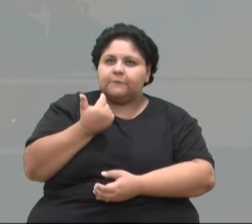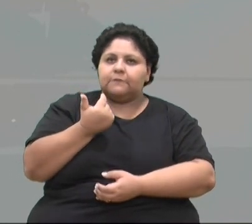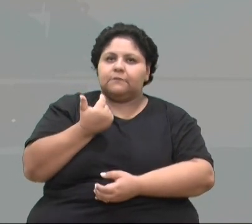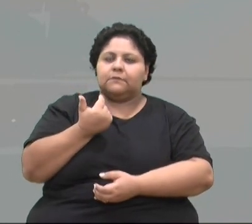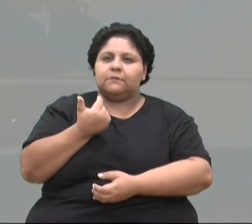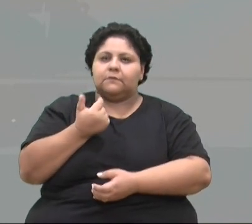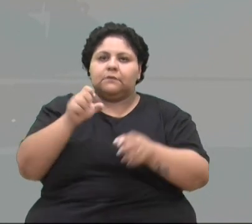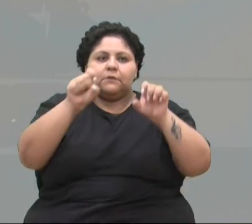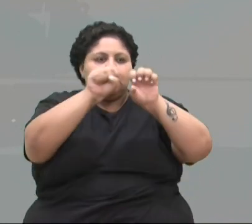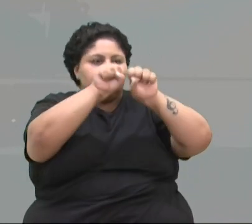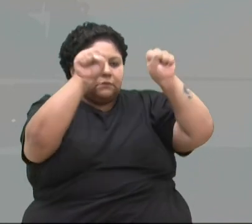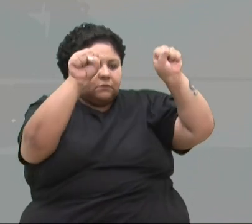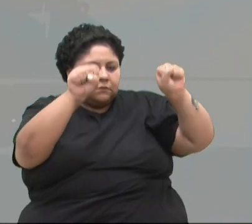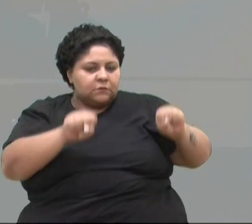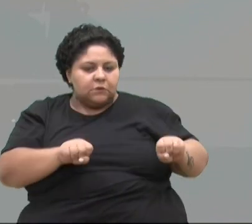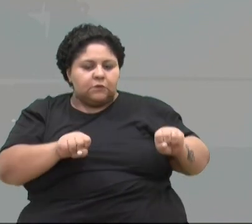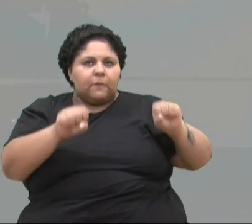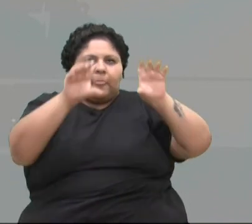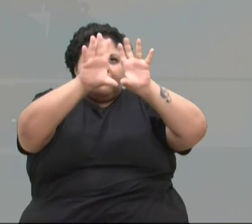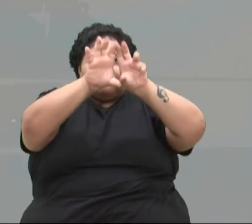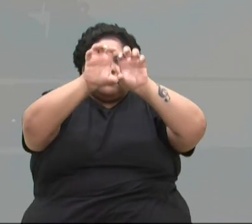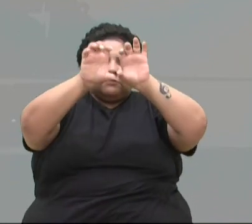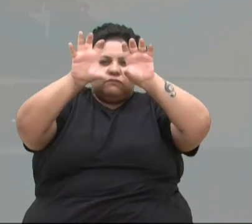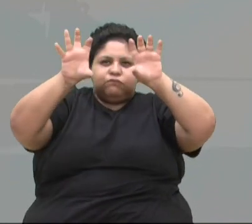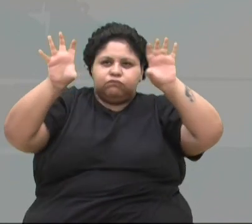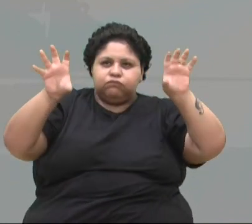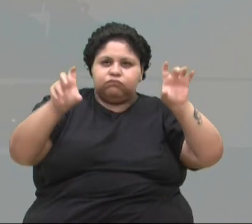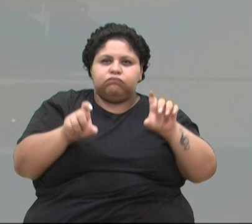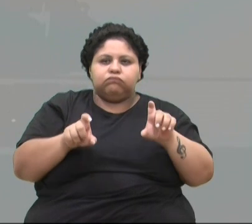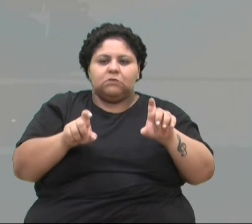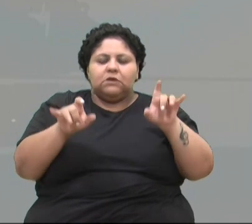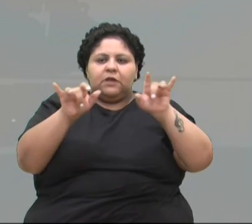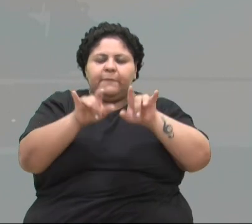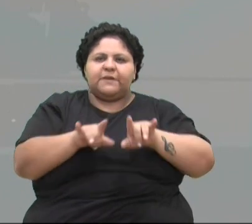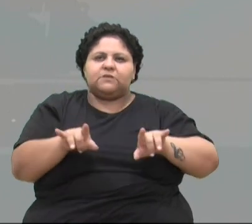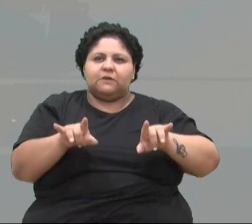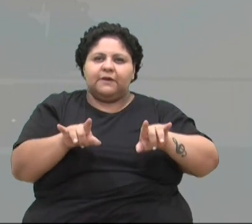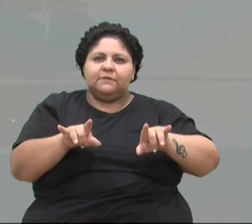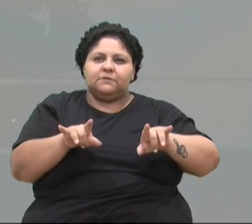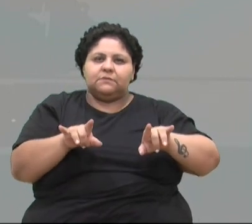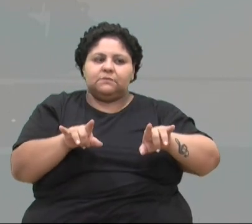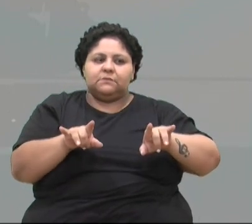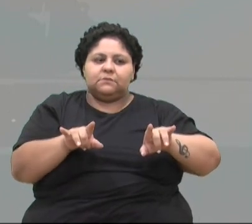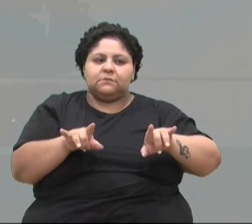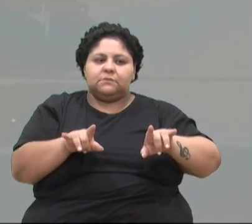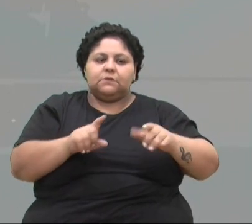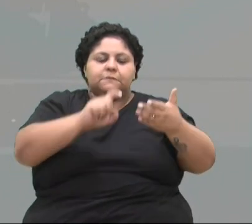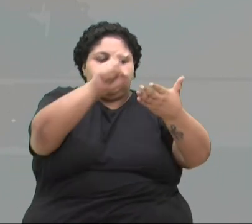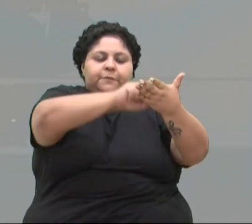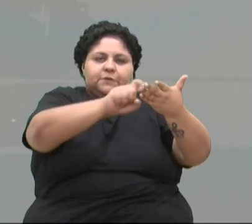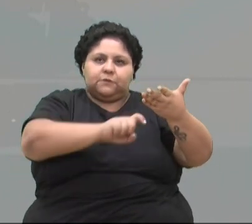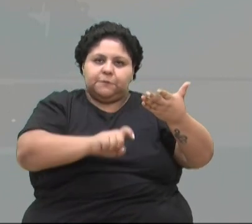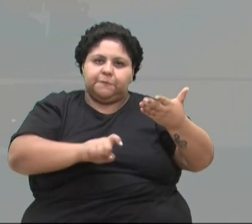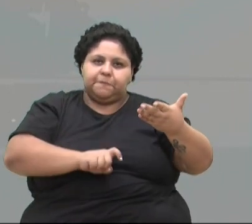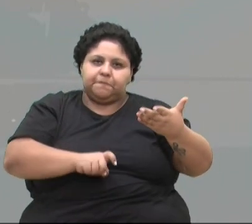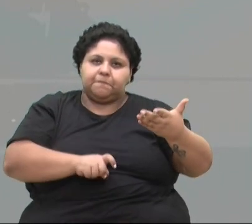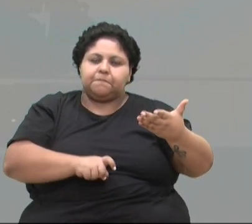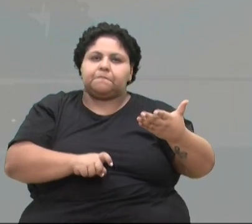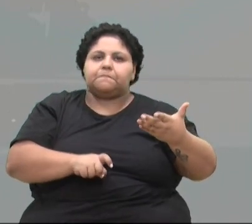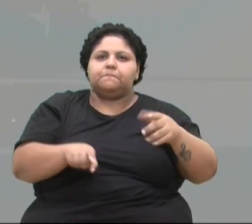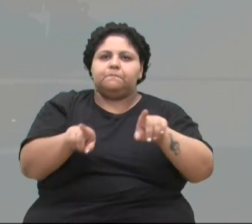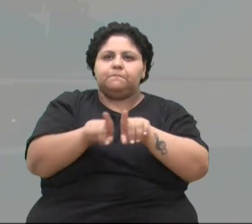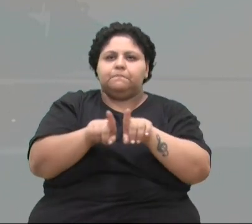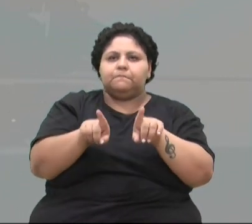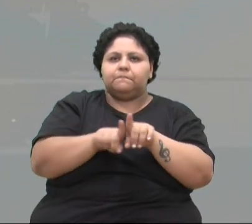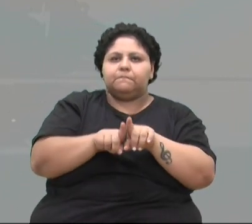o sistema, ar-condicionado, impressora, tudo o que a gente precisa aí para fazer a secretaria funcionar. A subvenção